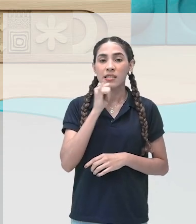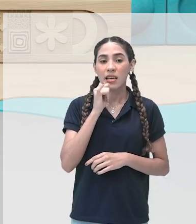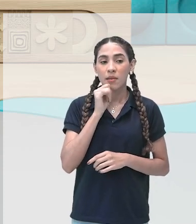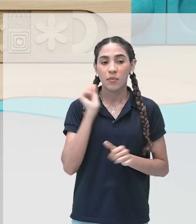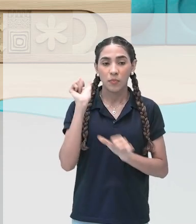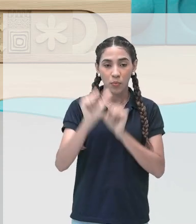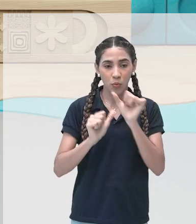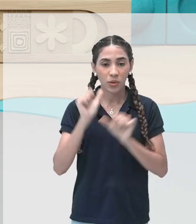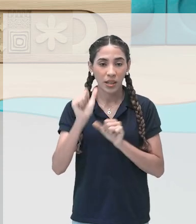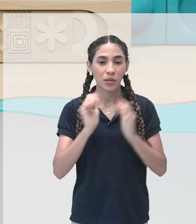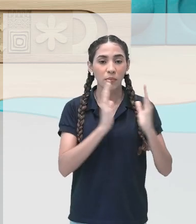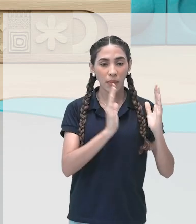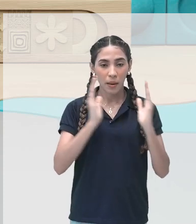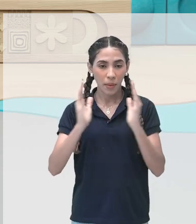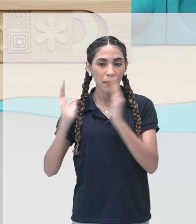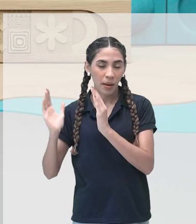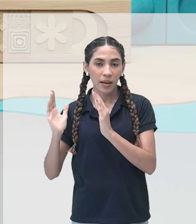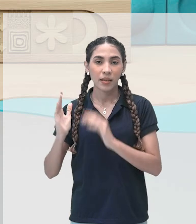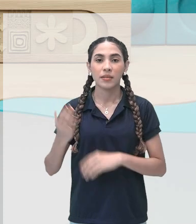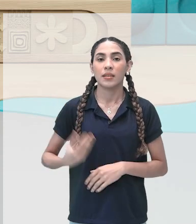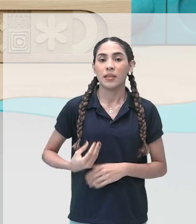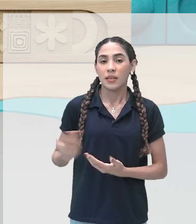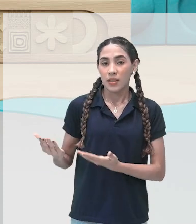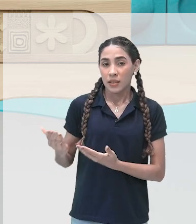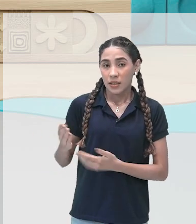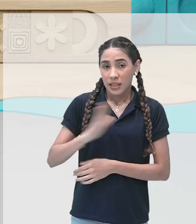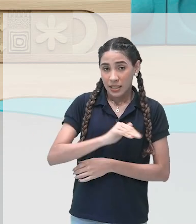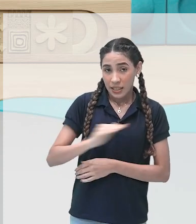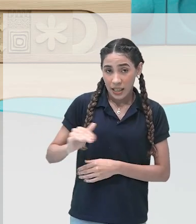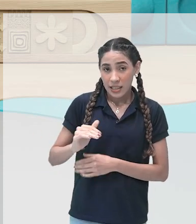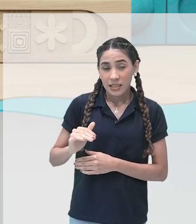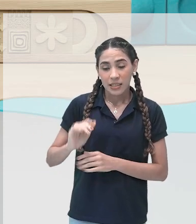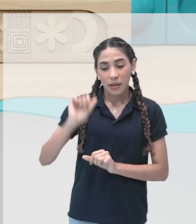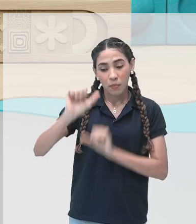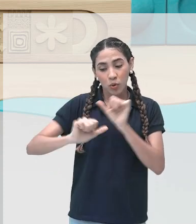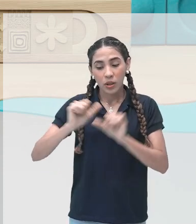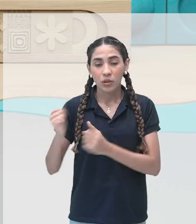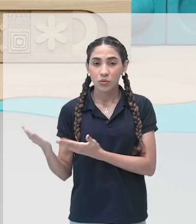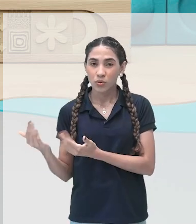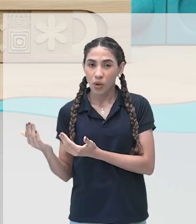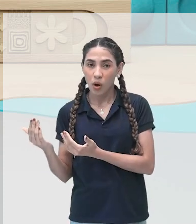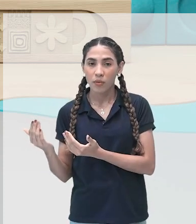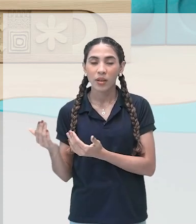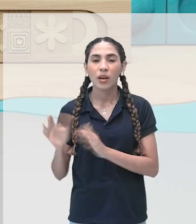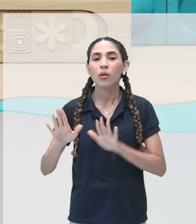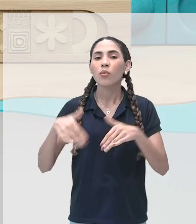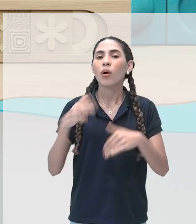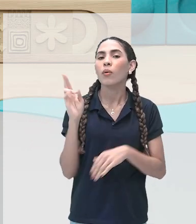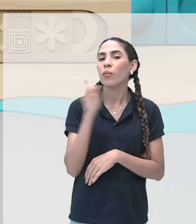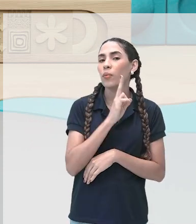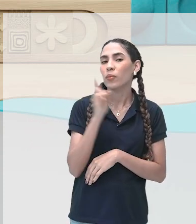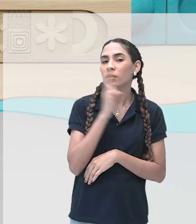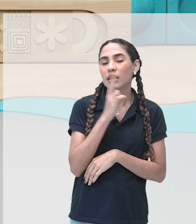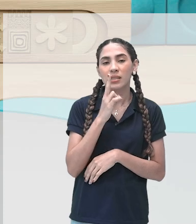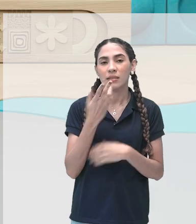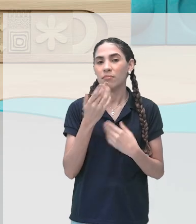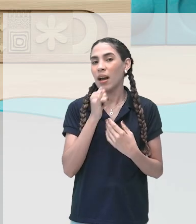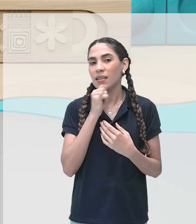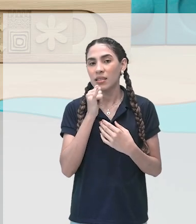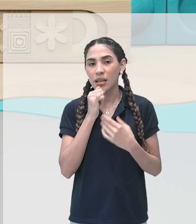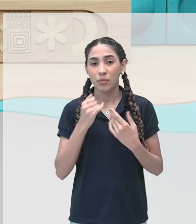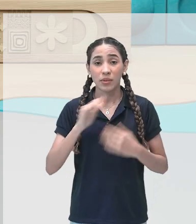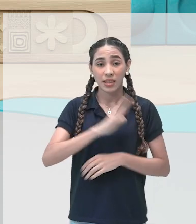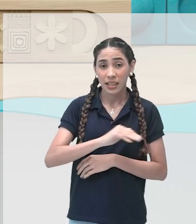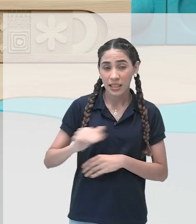de fase, né, aí, de uma infância para uma adolescência que ainda não era assim tão bem constituída, né, quais as necessidades deste indivíduo,